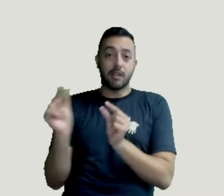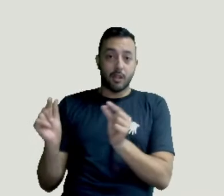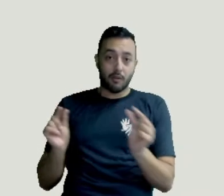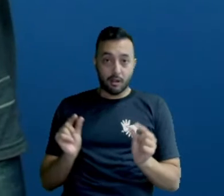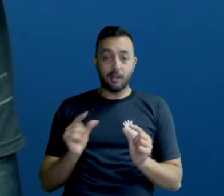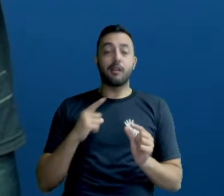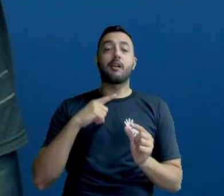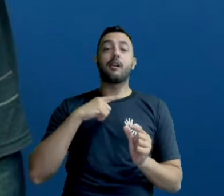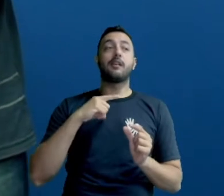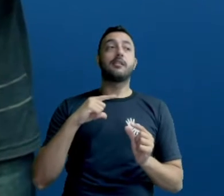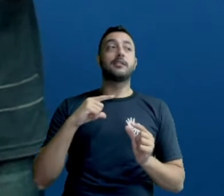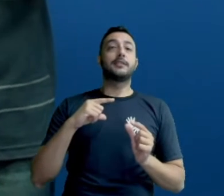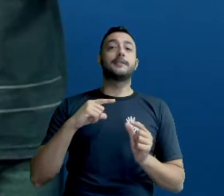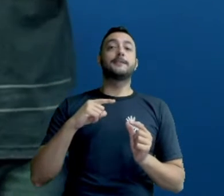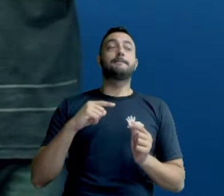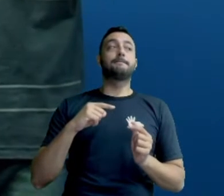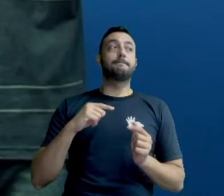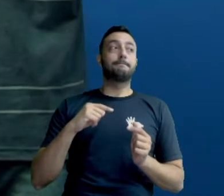tá?